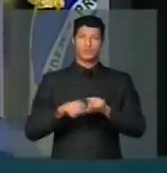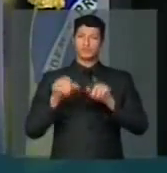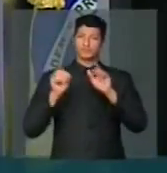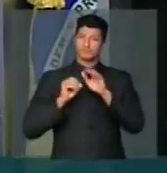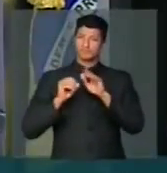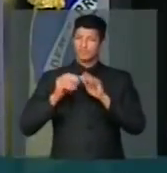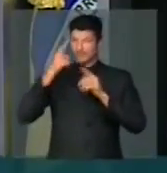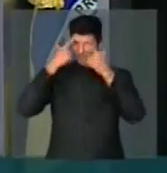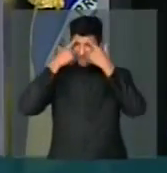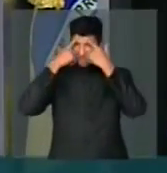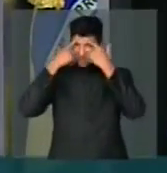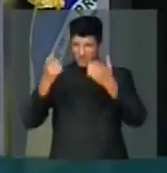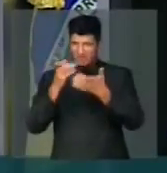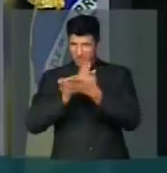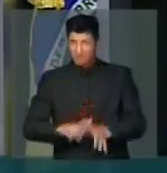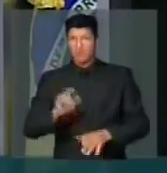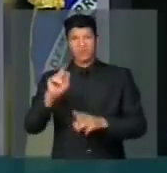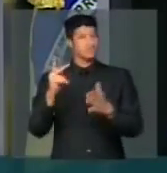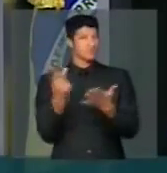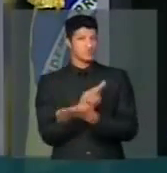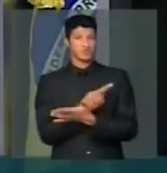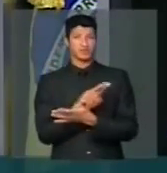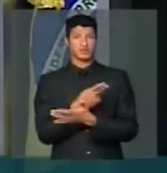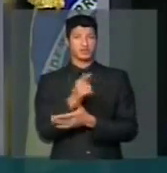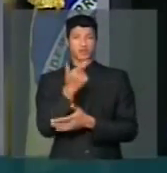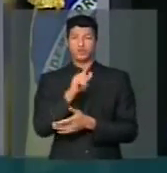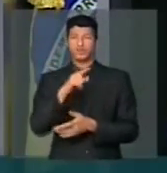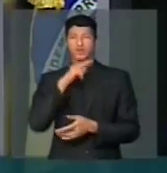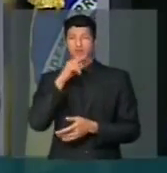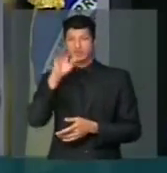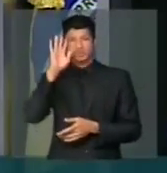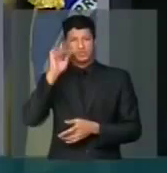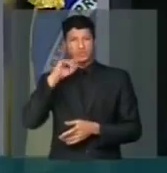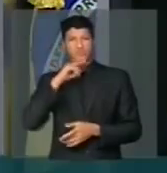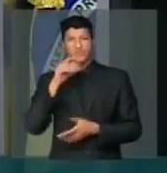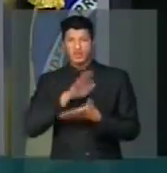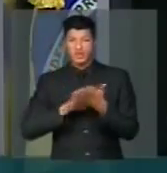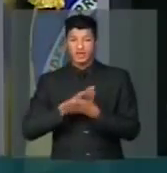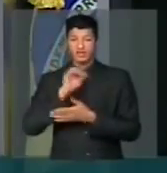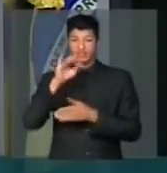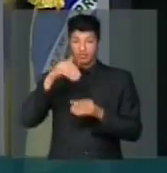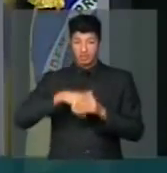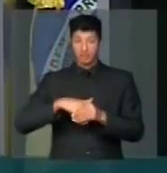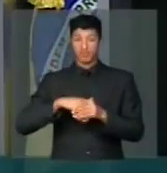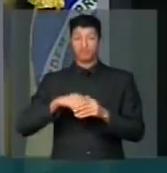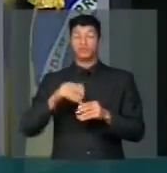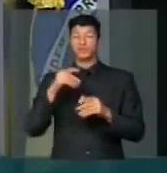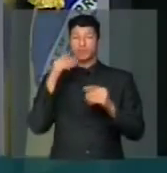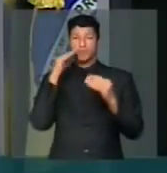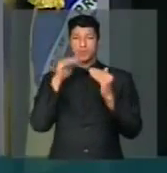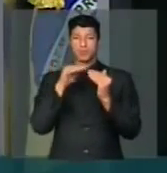sair dessa violência, o que não acontecerá. Não tenho a menor sombra de dúvida se aqui votarmos a